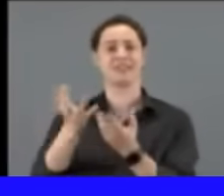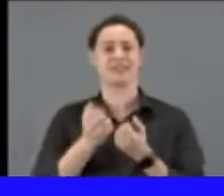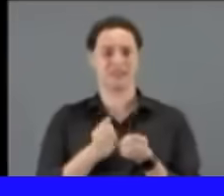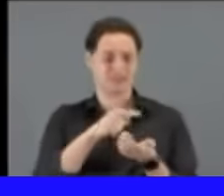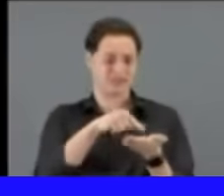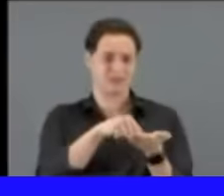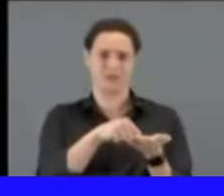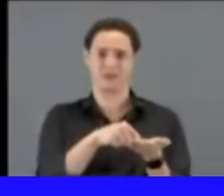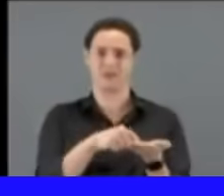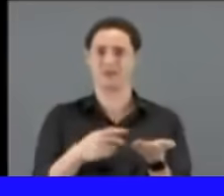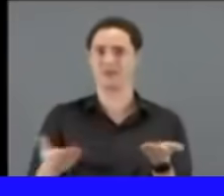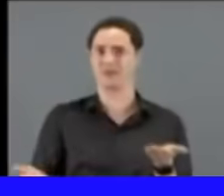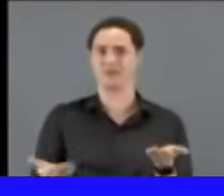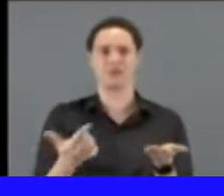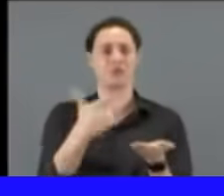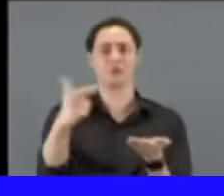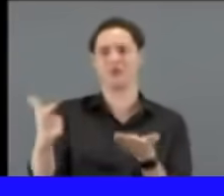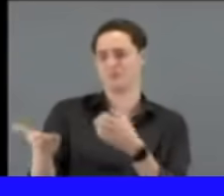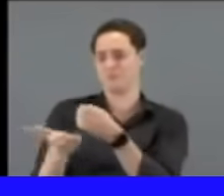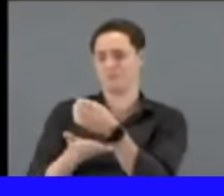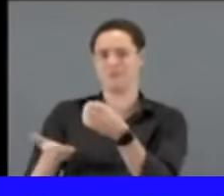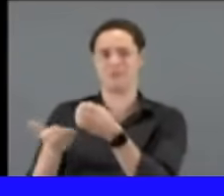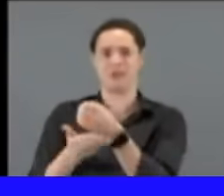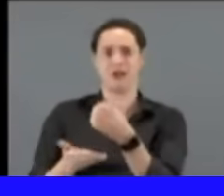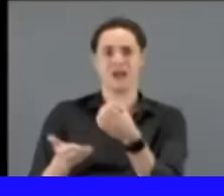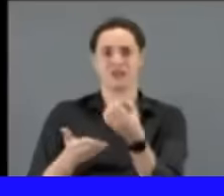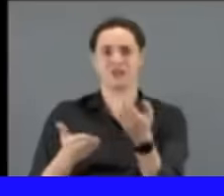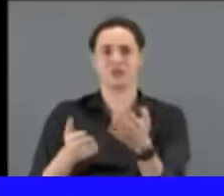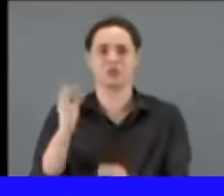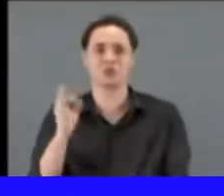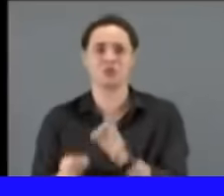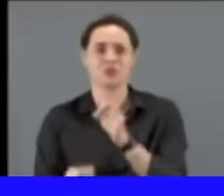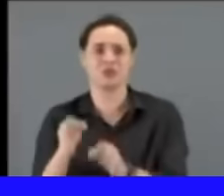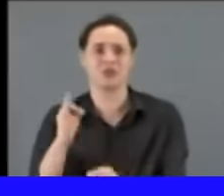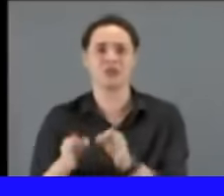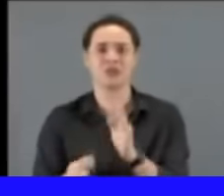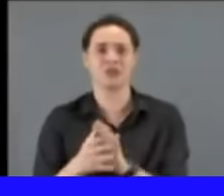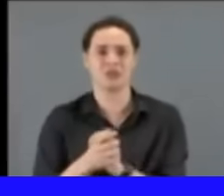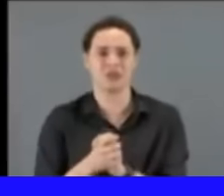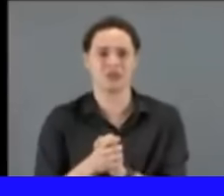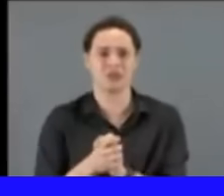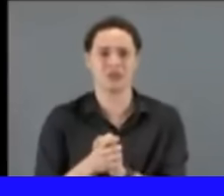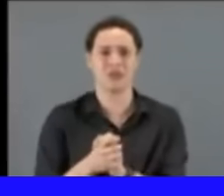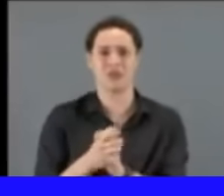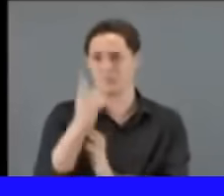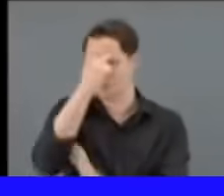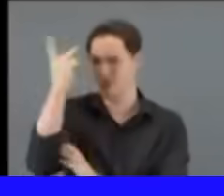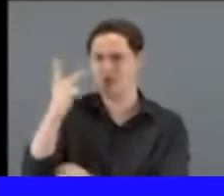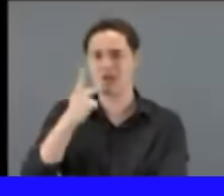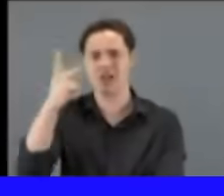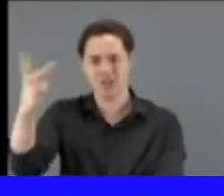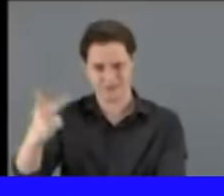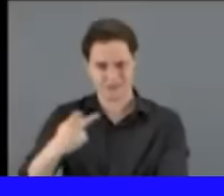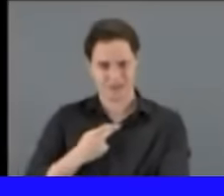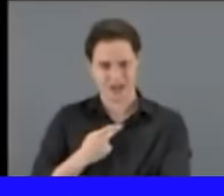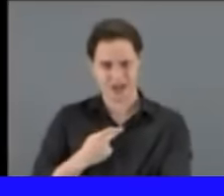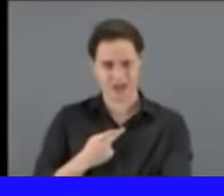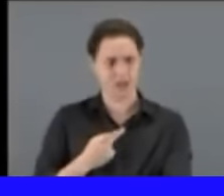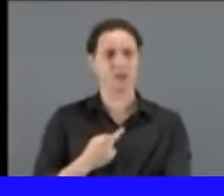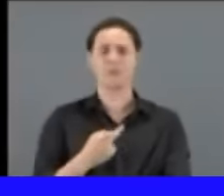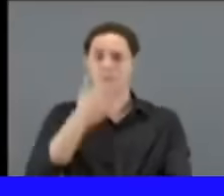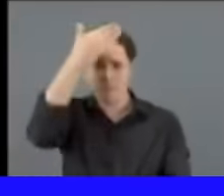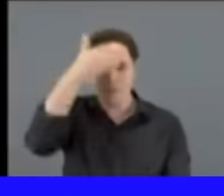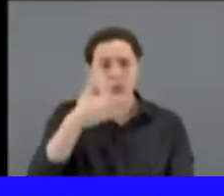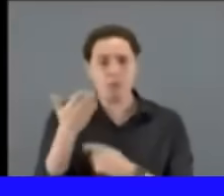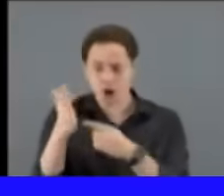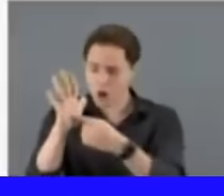Isso não existe juridicamente, queridos irmãos e irmãs. Quem diz que eu recebi, que mostre o tal informe